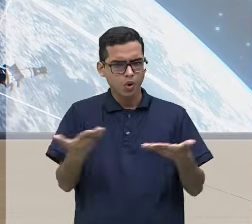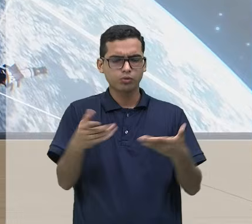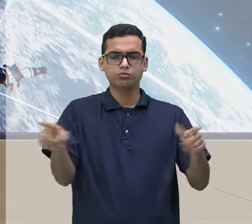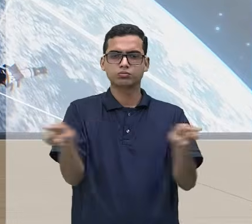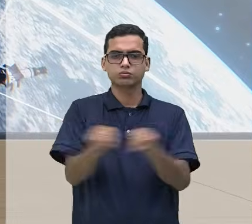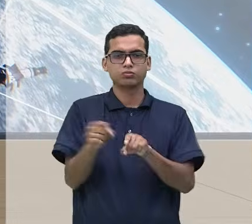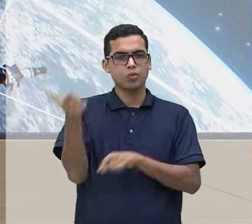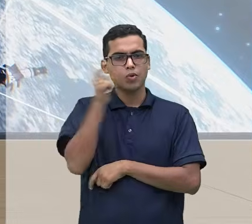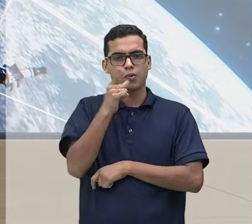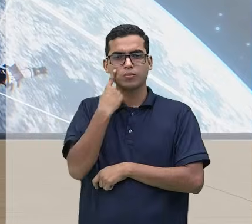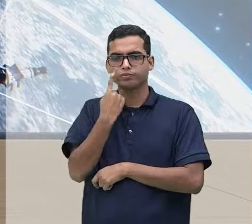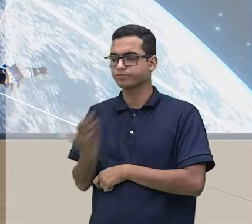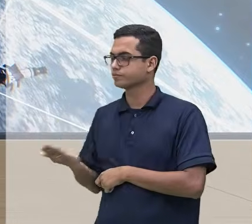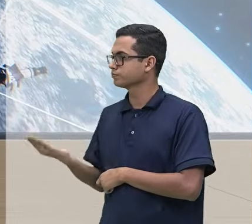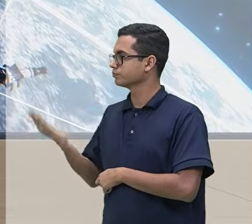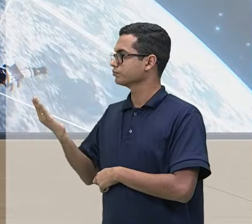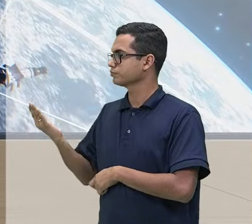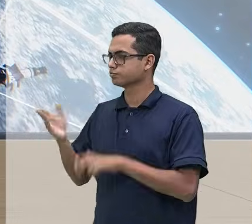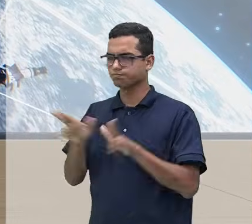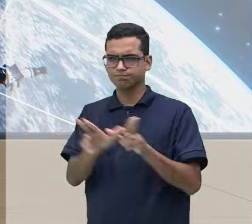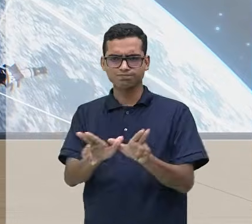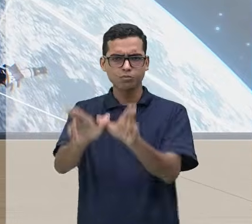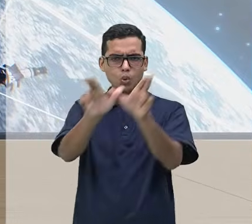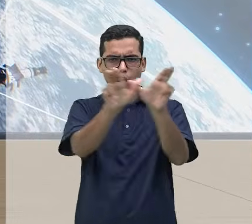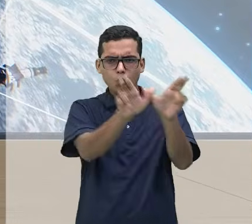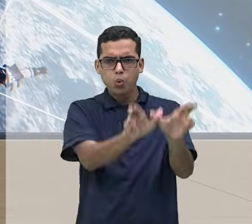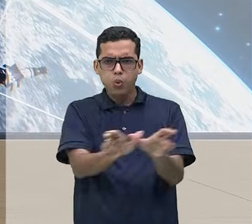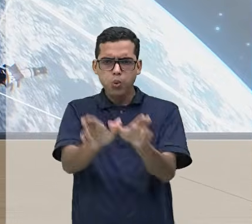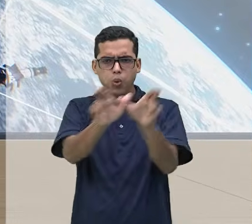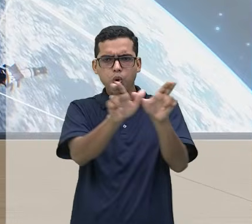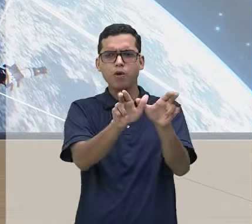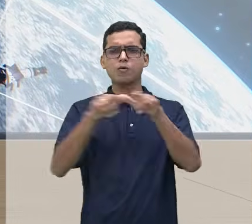observar melhor, né? Toda essa localização aí,